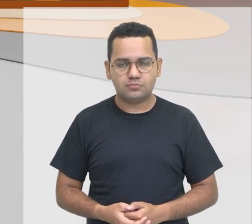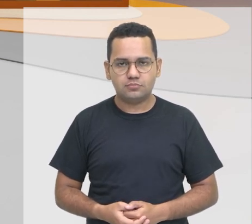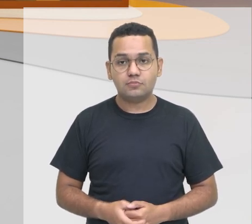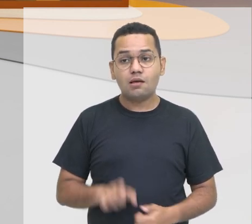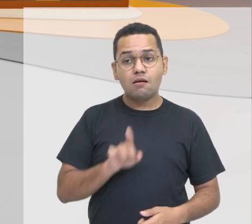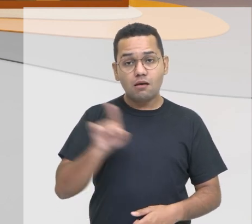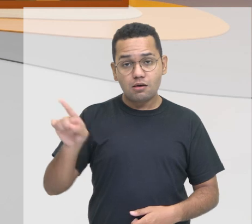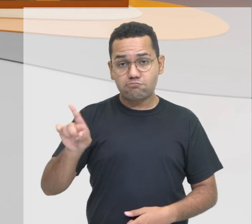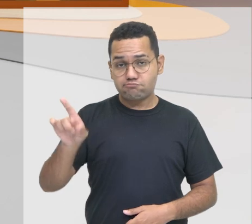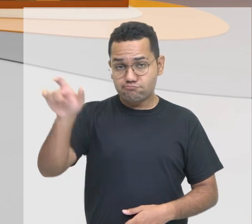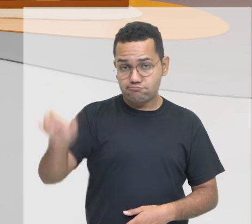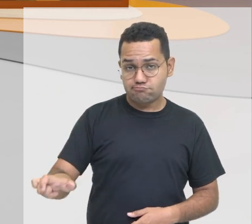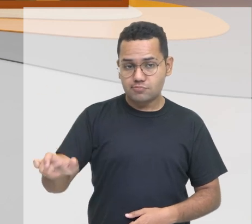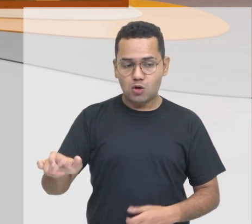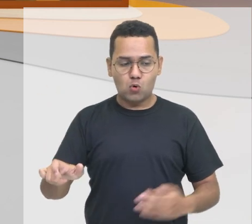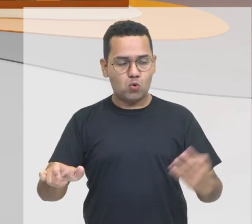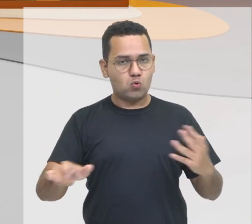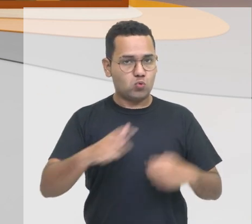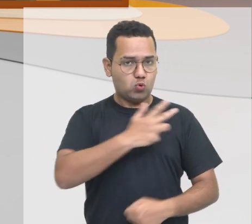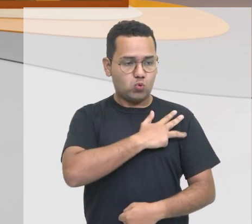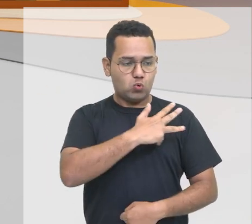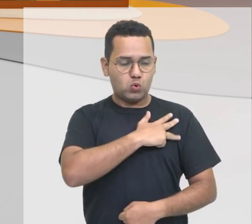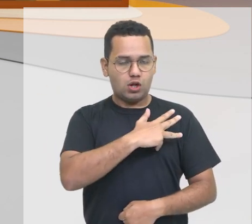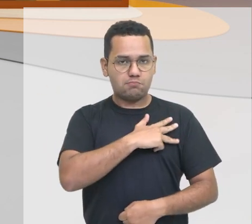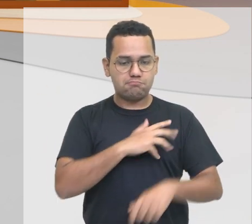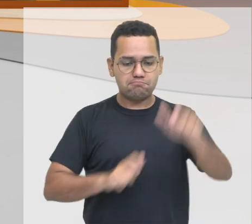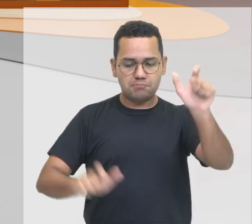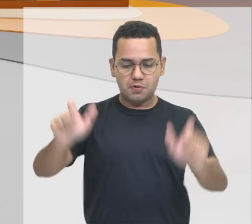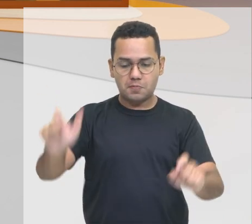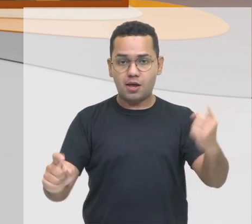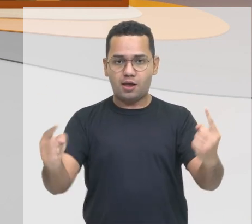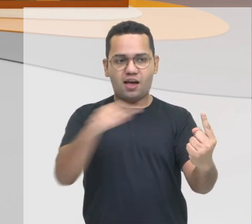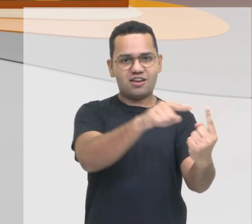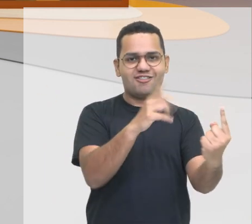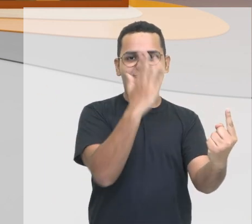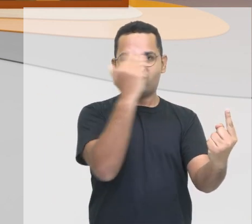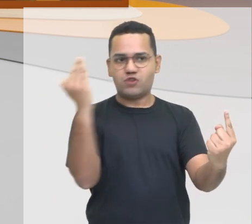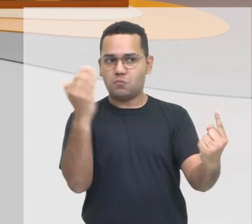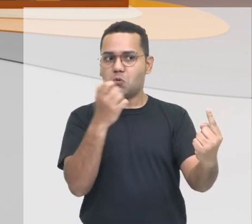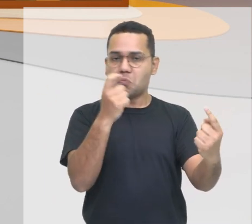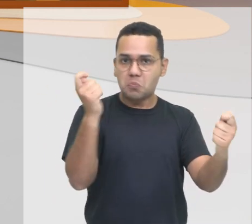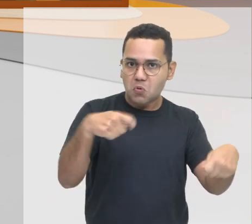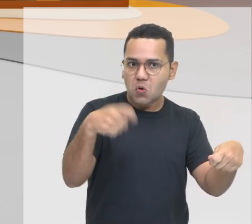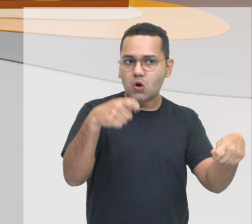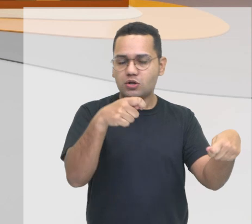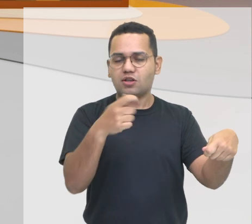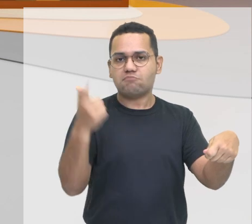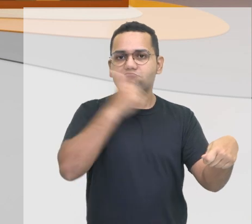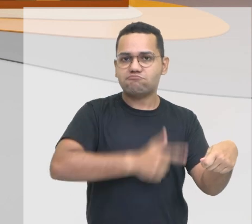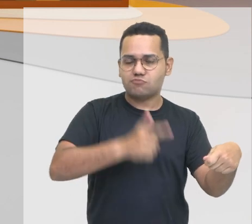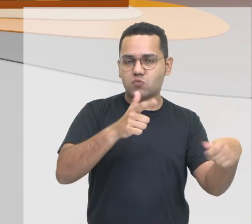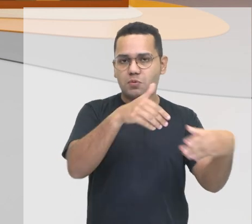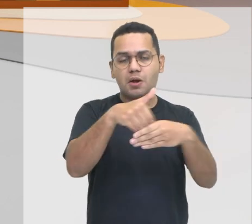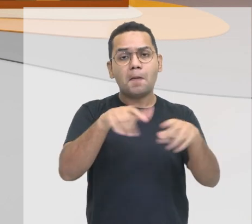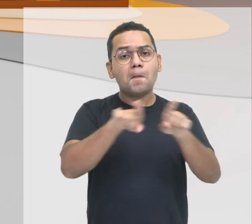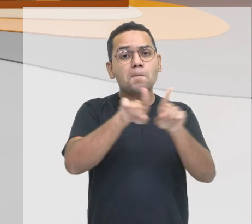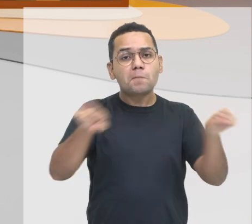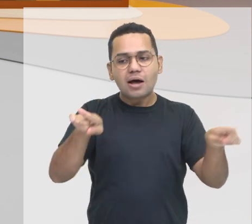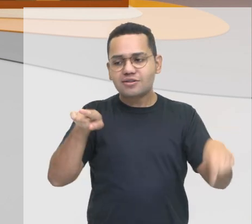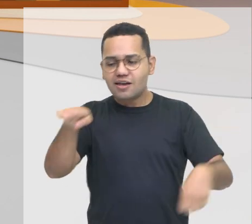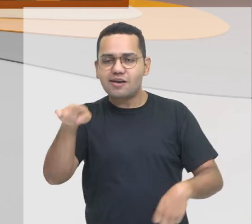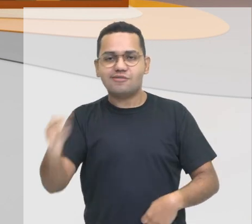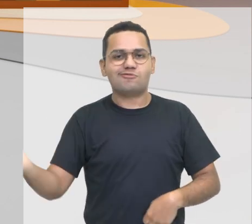era favorito, mas o FHC venceu as eleições e assumiu em 94. Então você tem justamente o quê? O